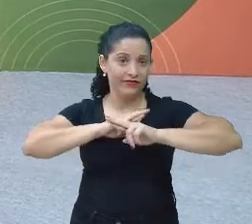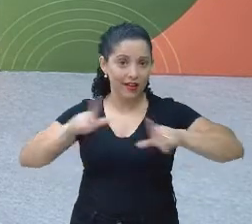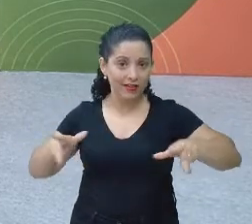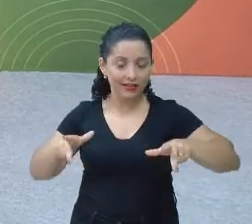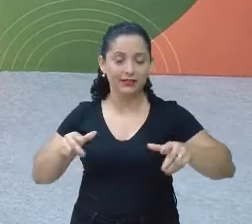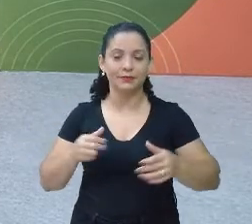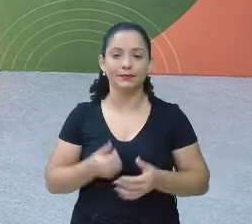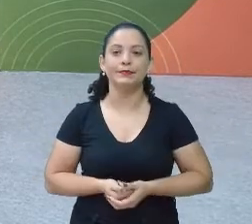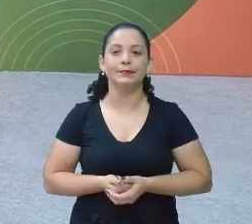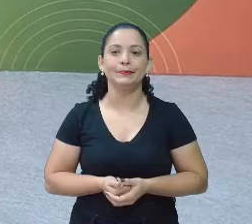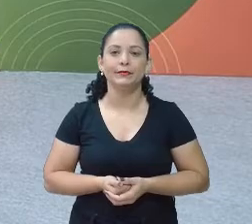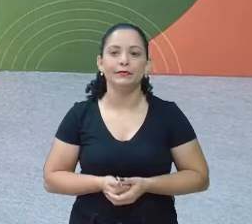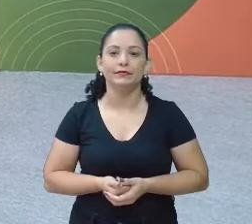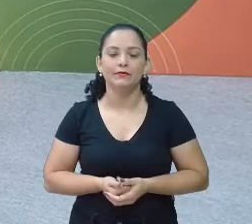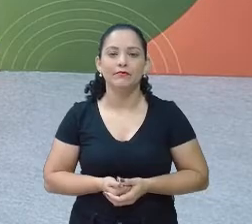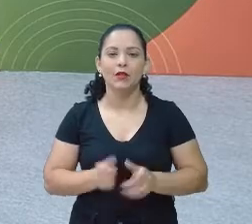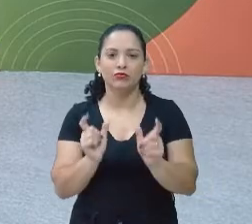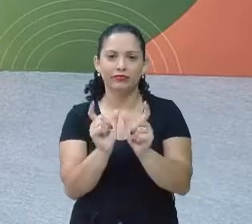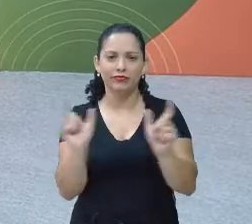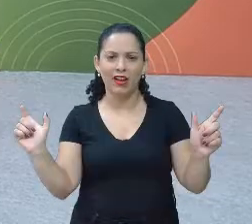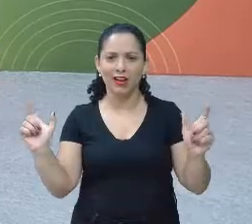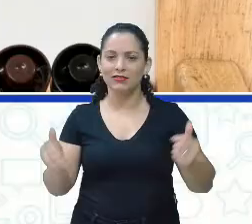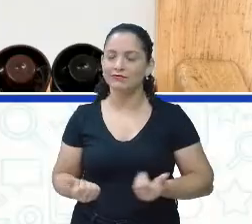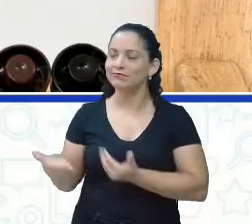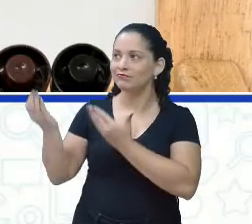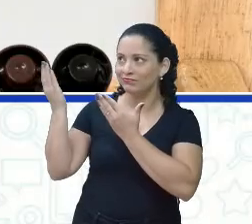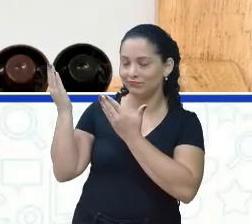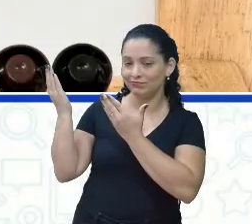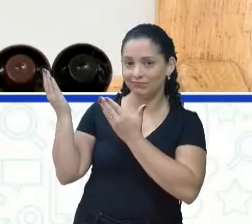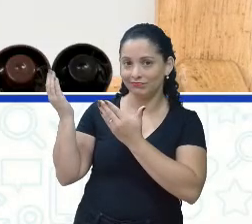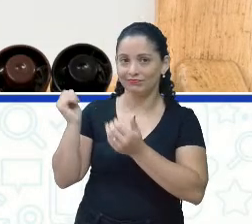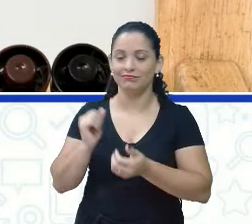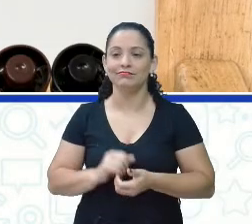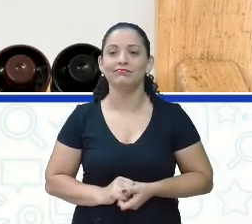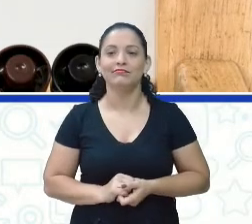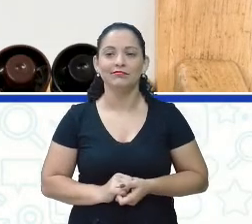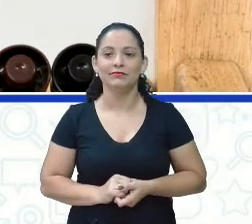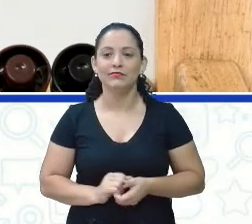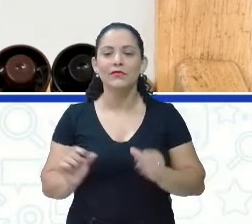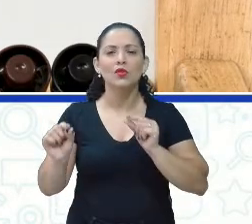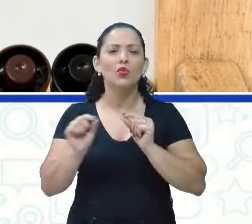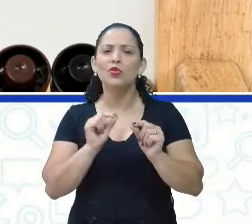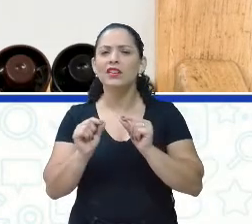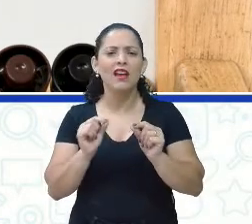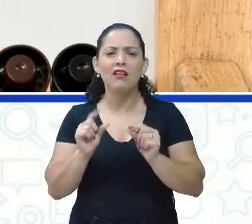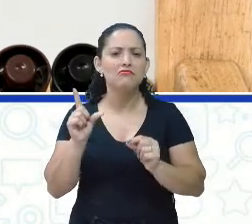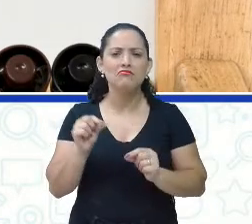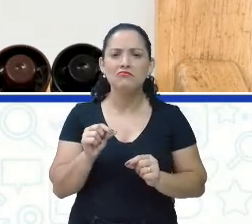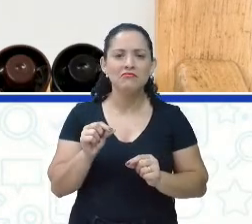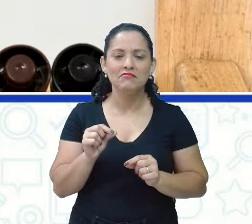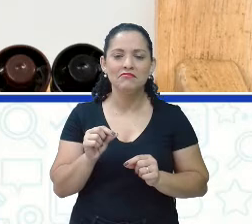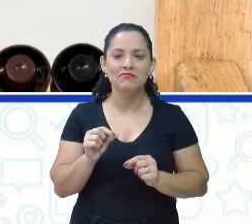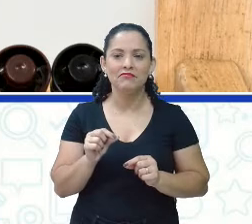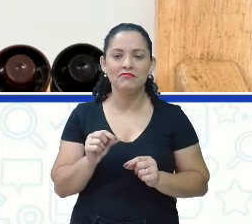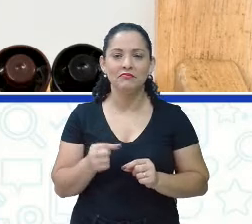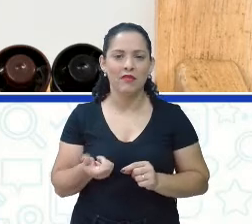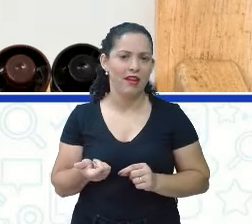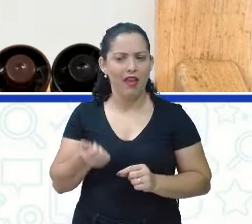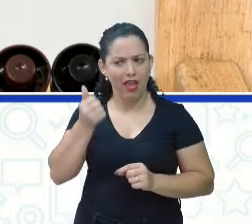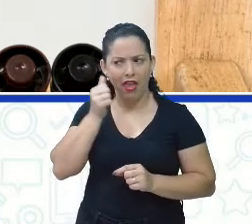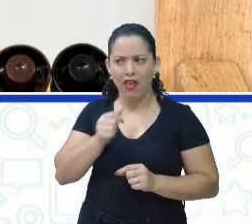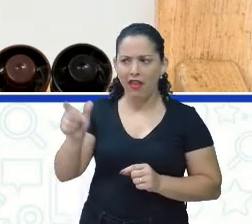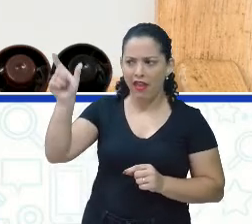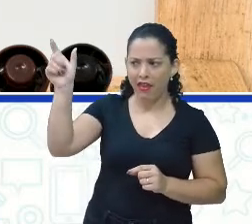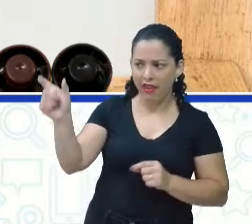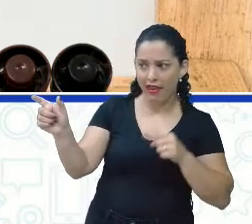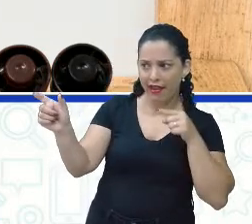lá. Is she a good cooker? Is she a good cooker? Ou seja, é ela